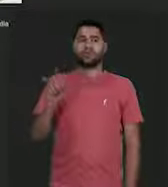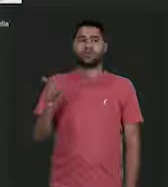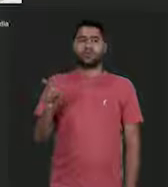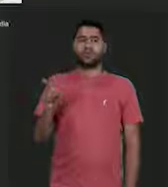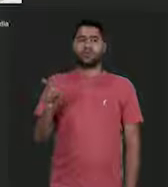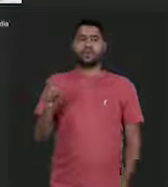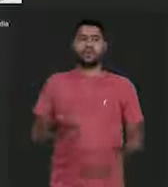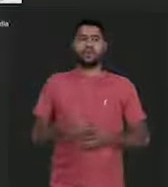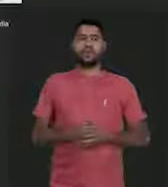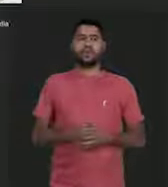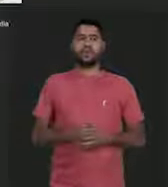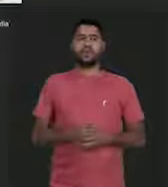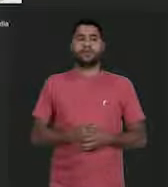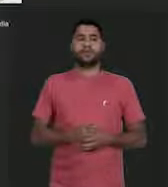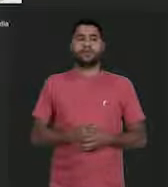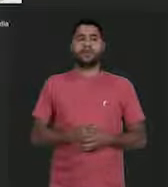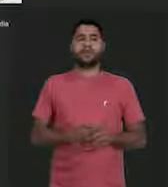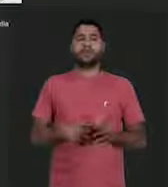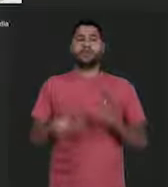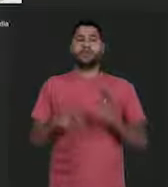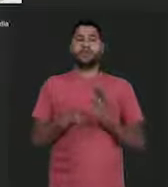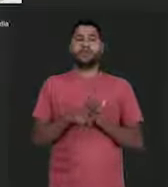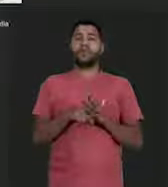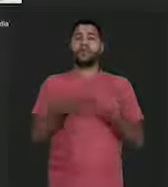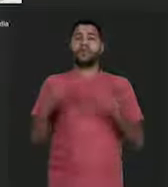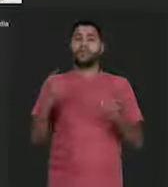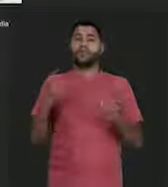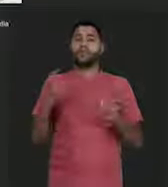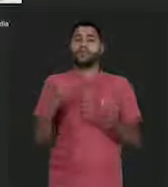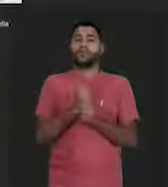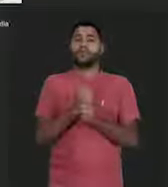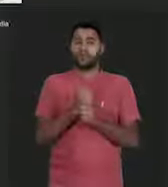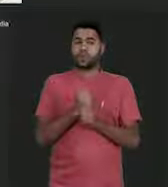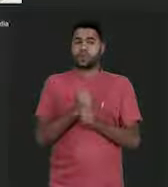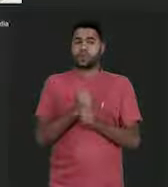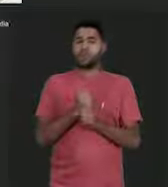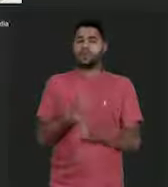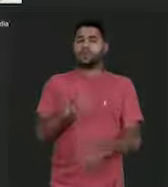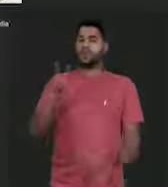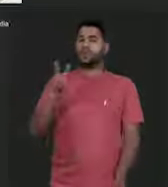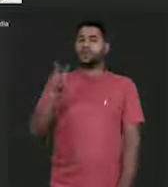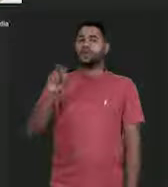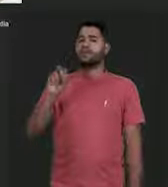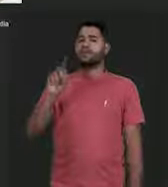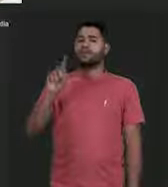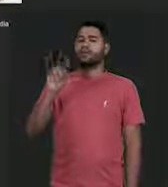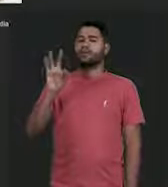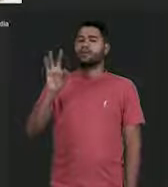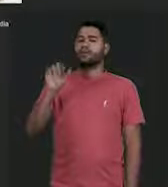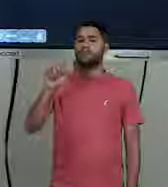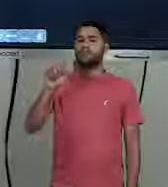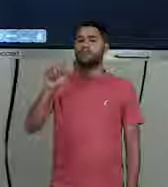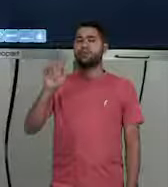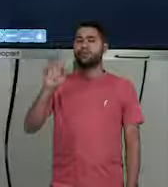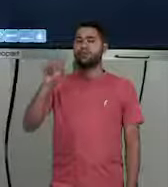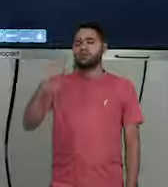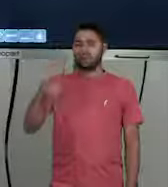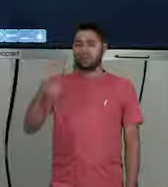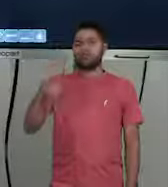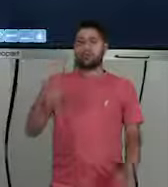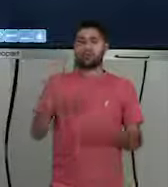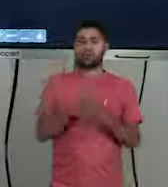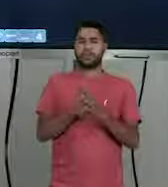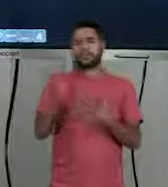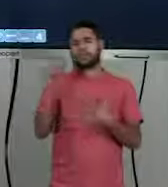É um equipamento na qual nós medimos a voltagem dos